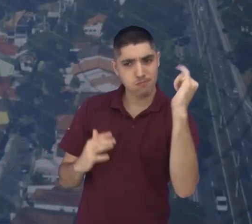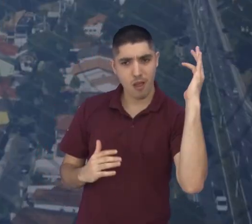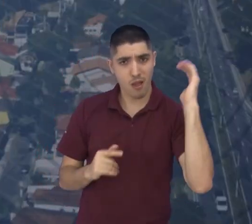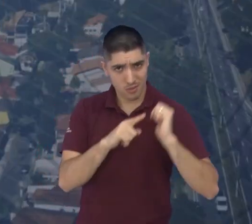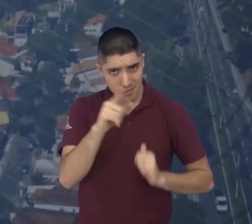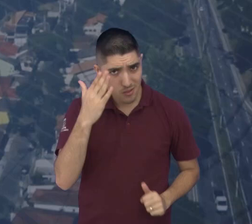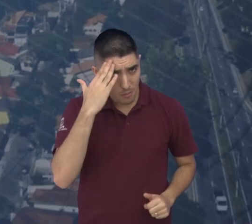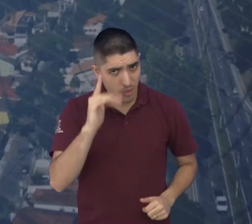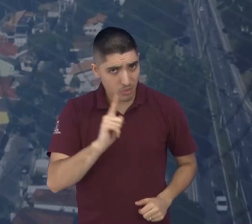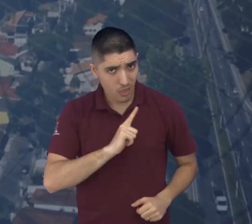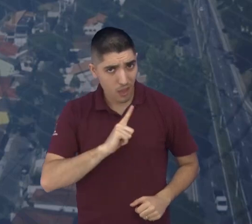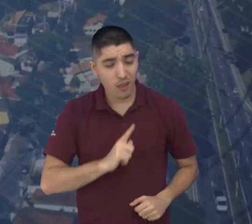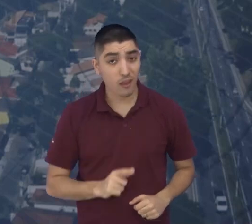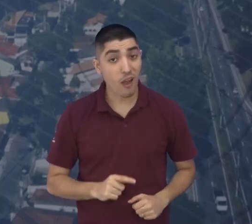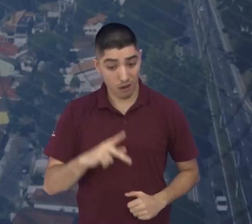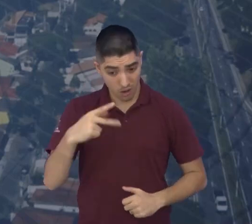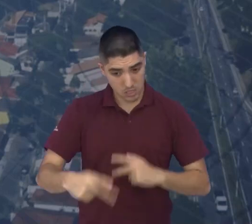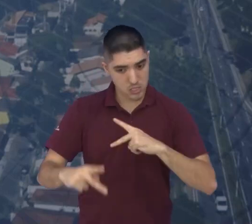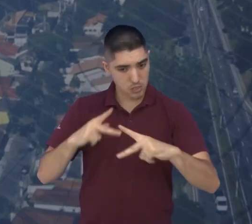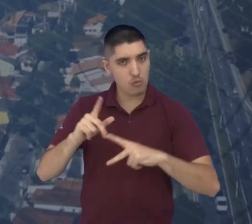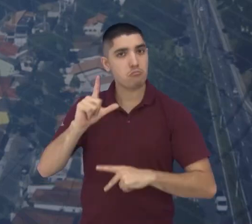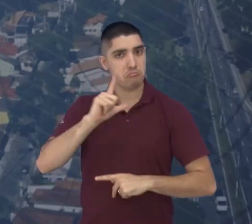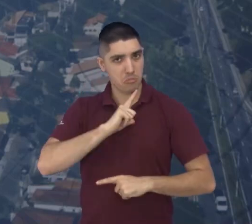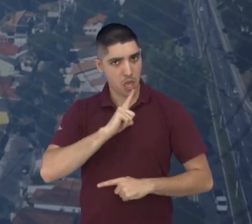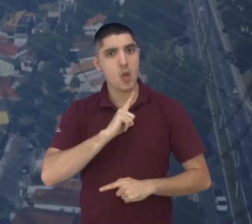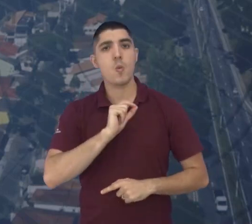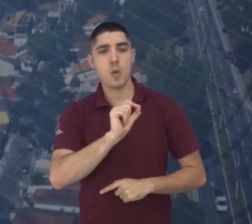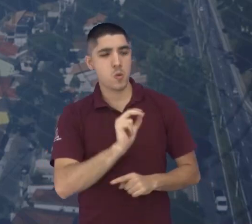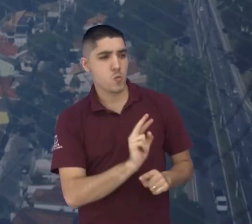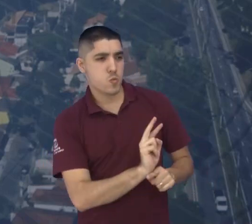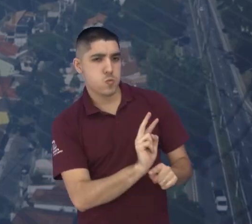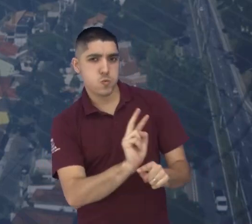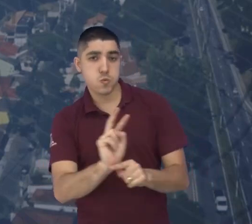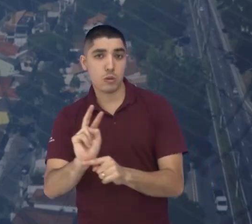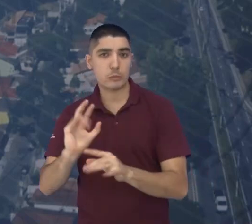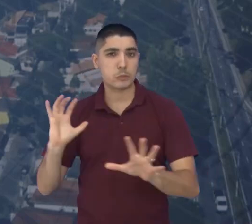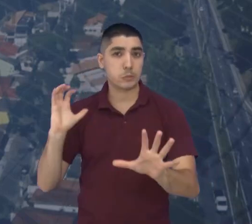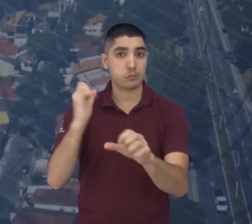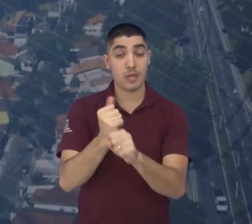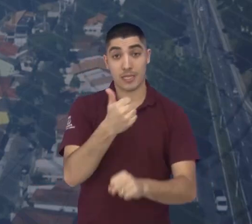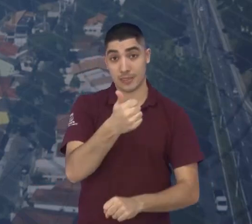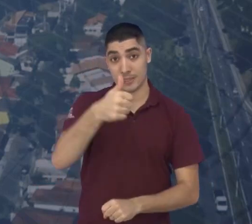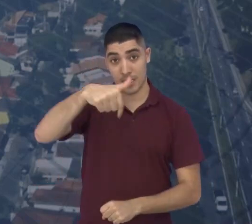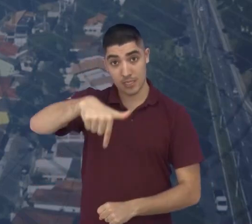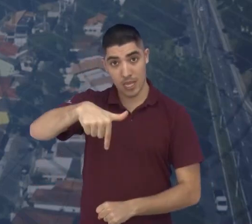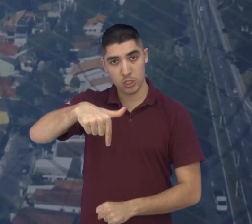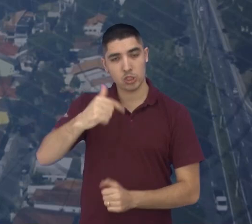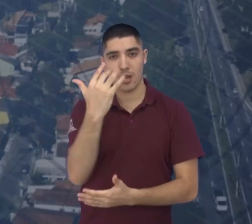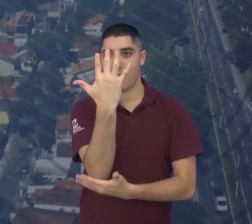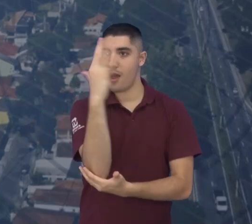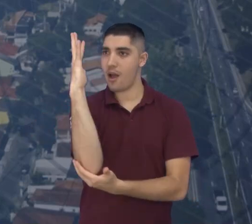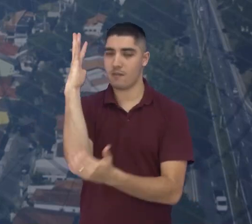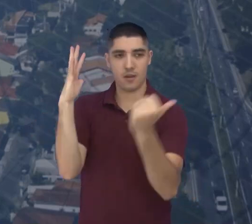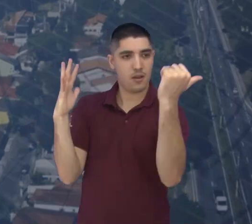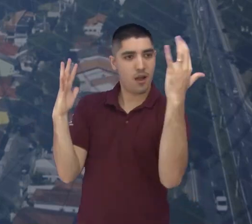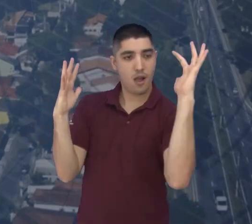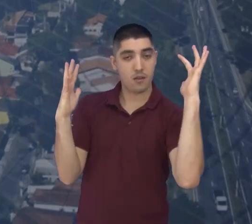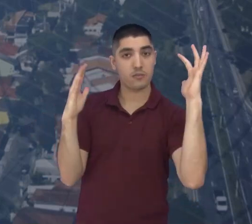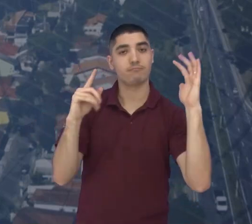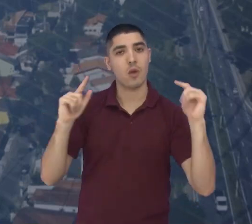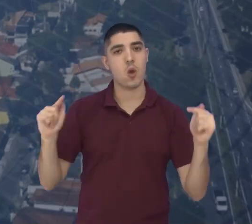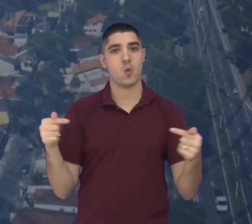também? Que é preservado aqui em São José, por exemplo, são 17 árvores que fazem parte desse